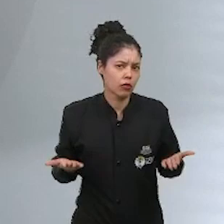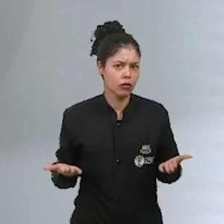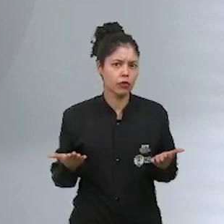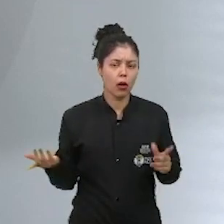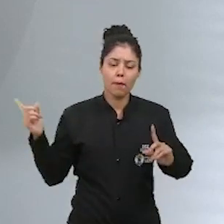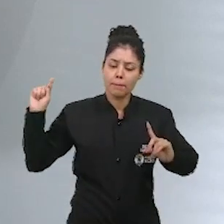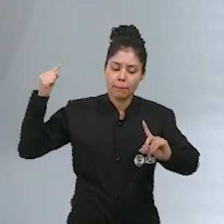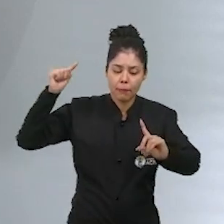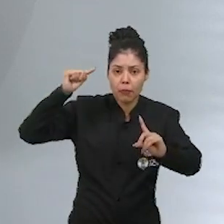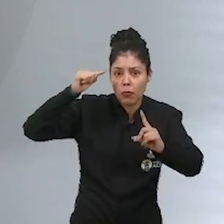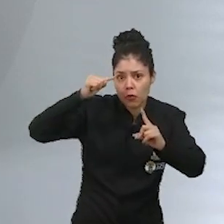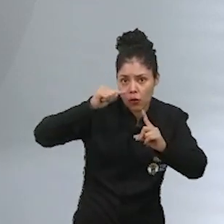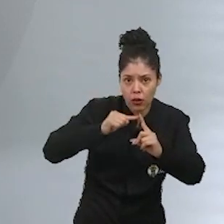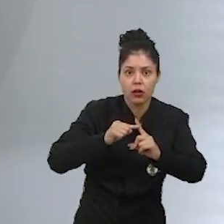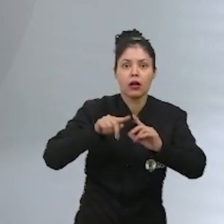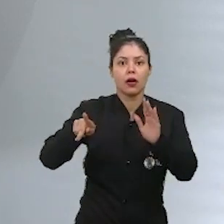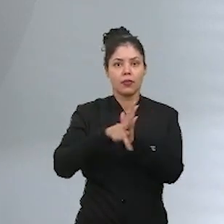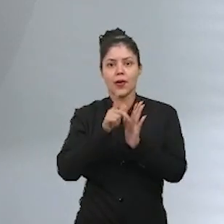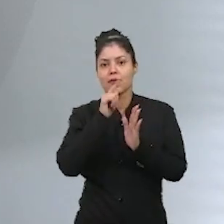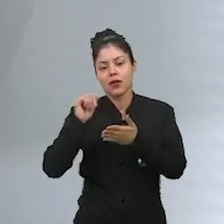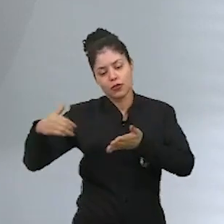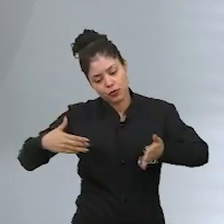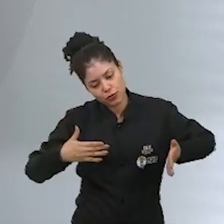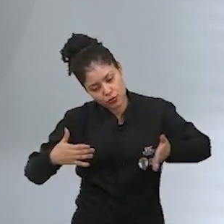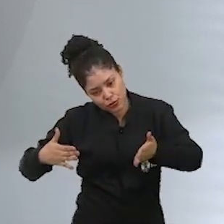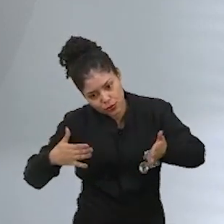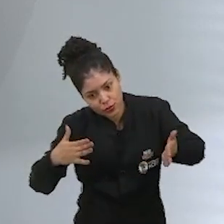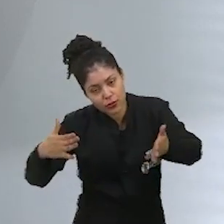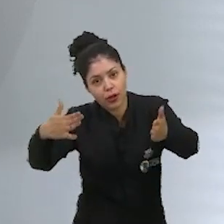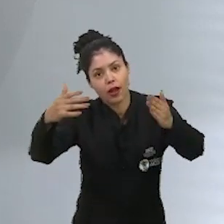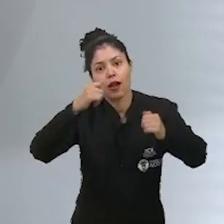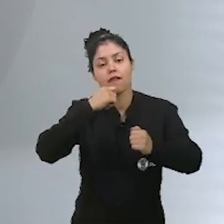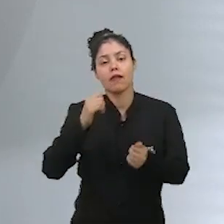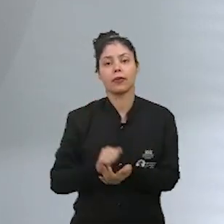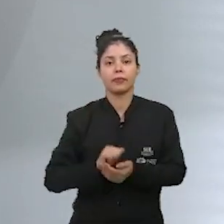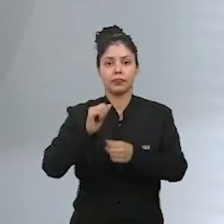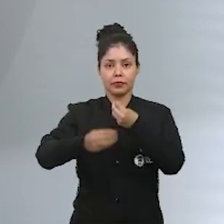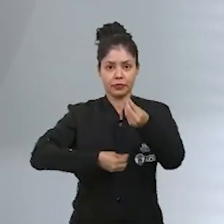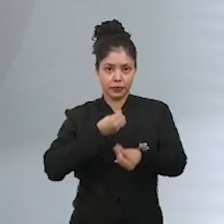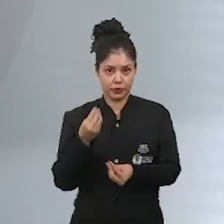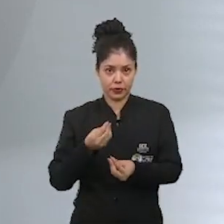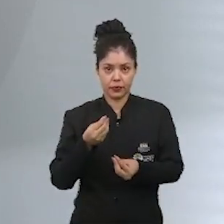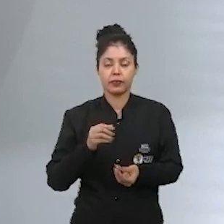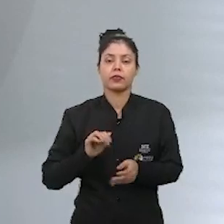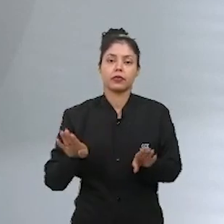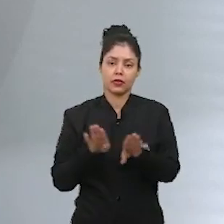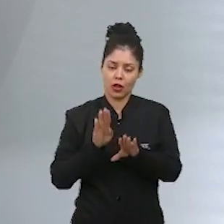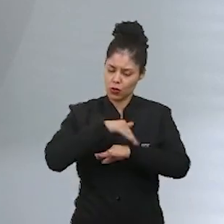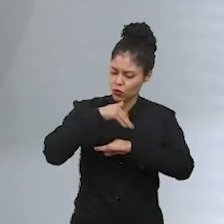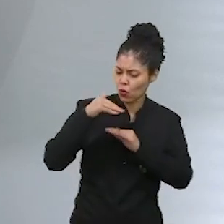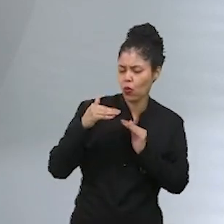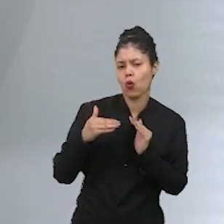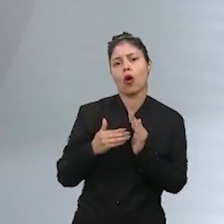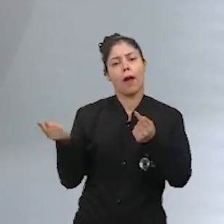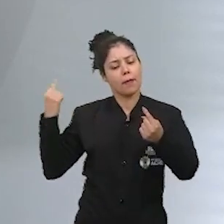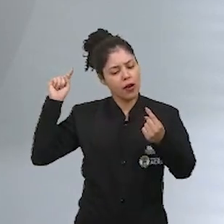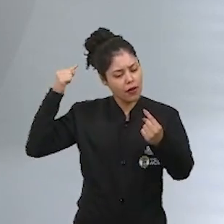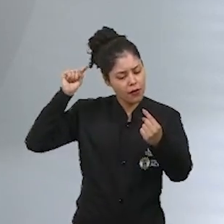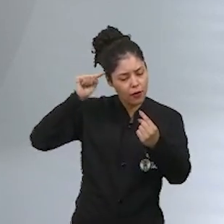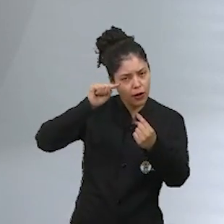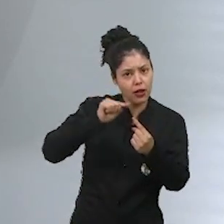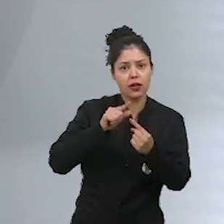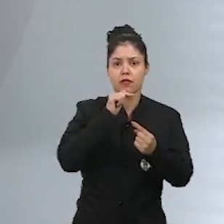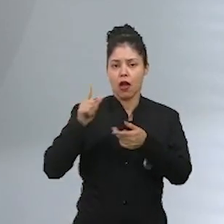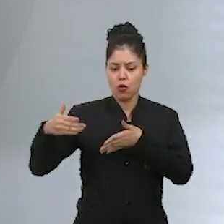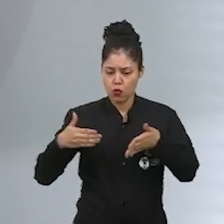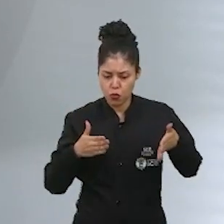mais próximas das áreas hídricas. Todas as áreas, tanto a questão do litoral, quanto os rios, toda aquela área próxima ali